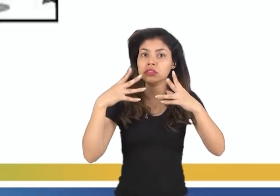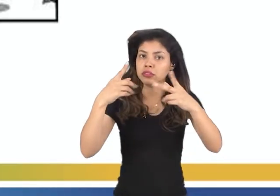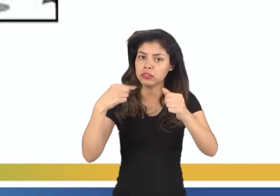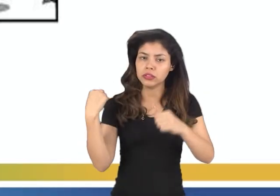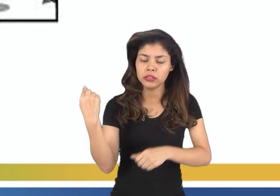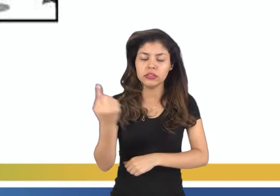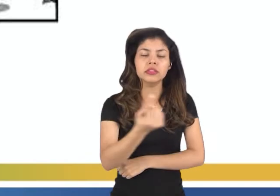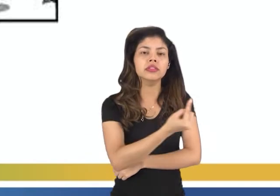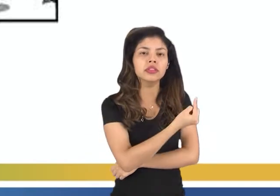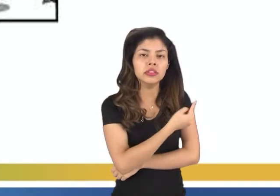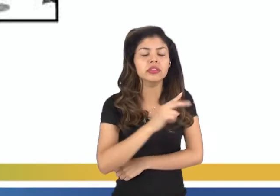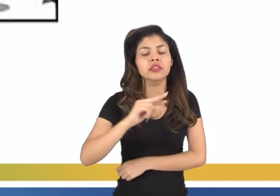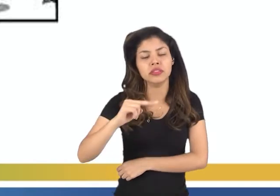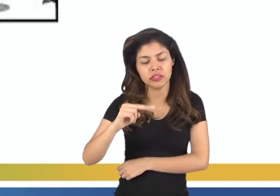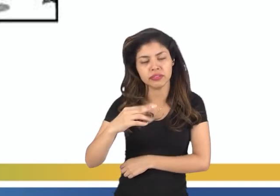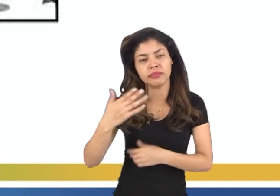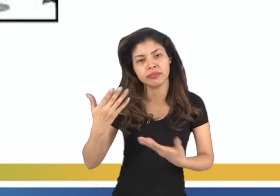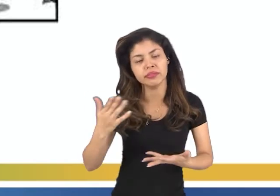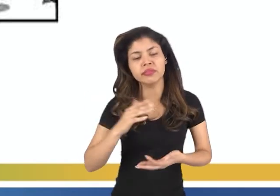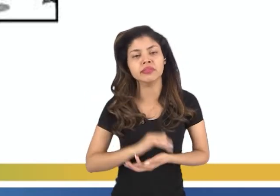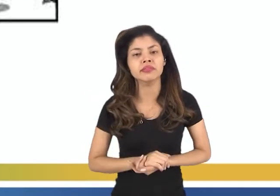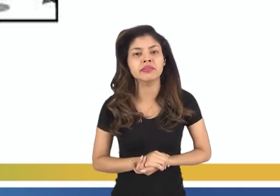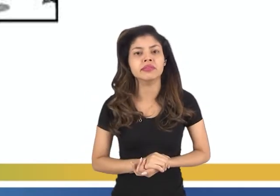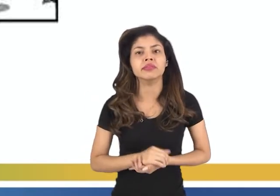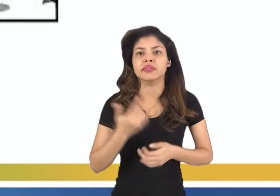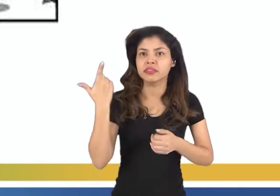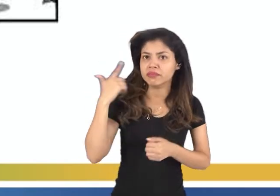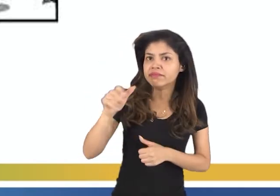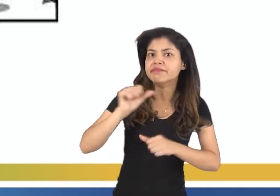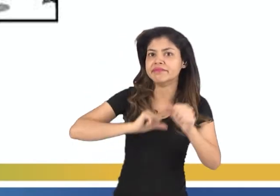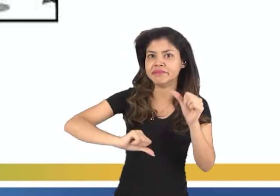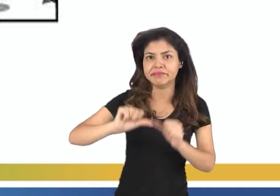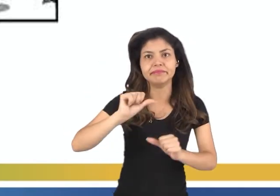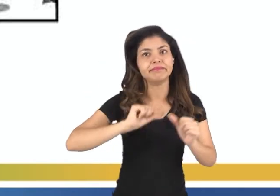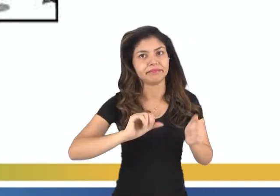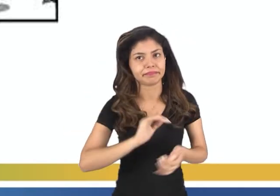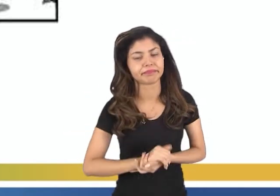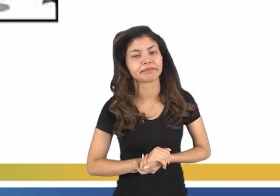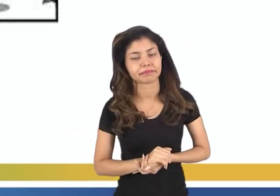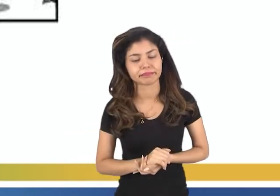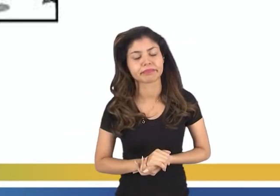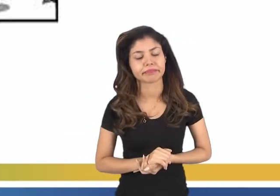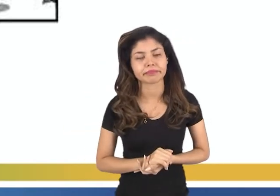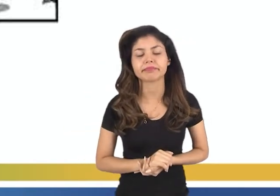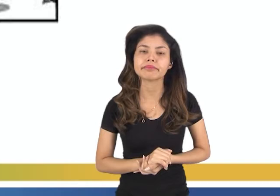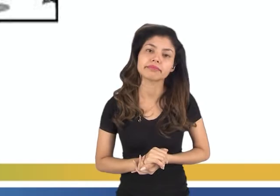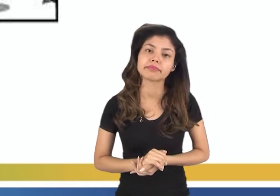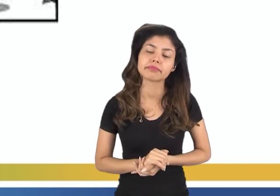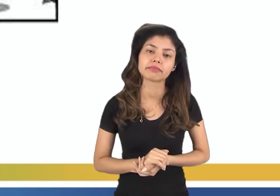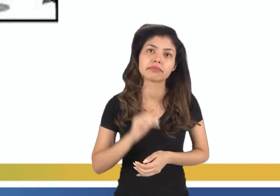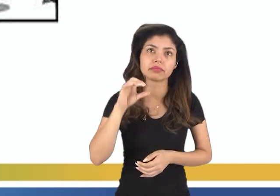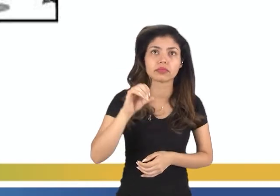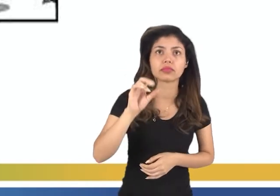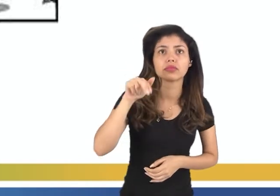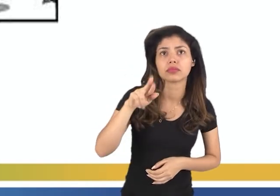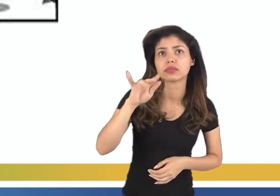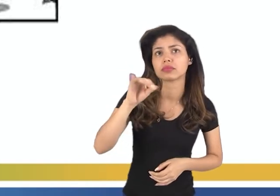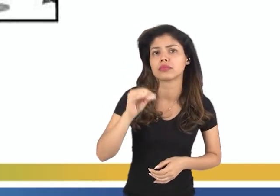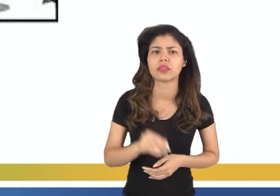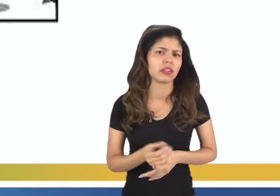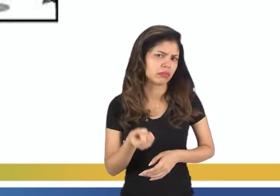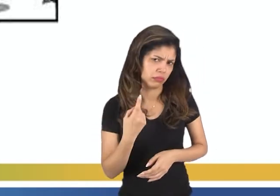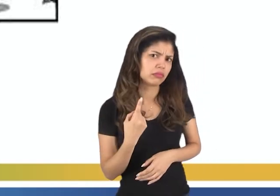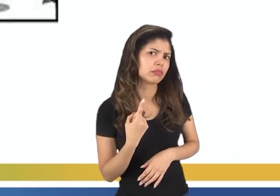todos ali irmãos. Eu consigo trocar esse que? Será que dá para trocar pelos quais? Ele disse os quais somos. Fica um